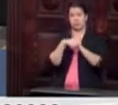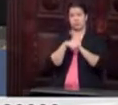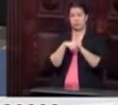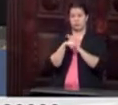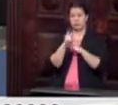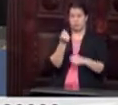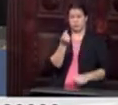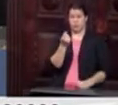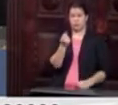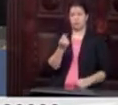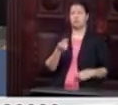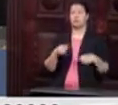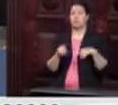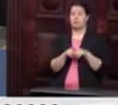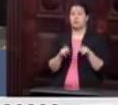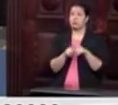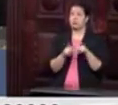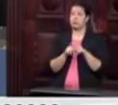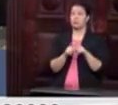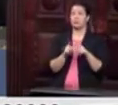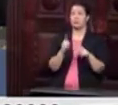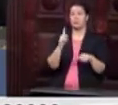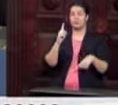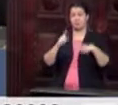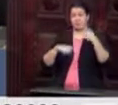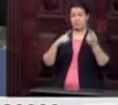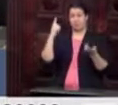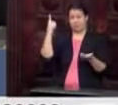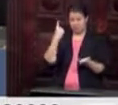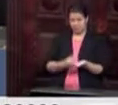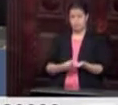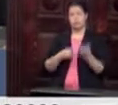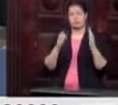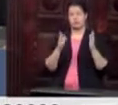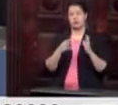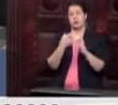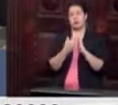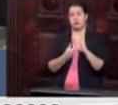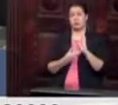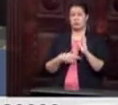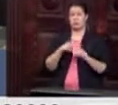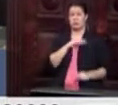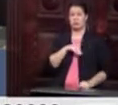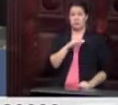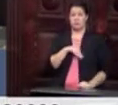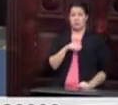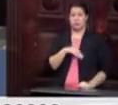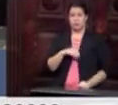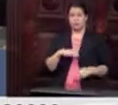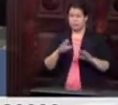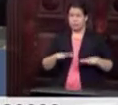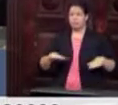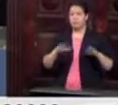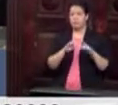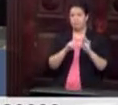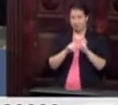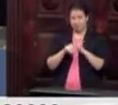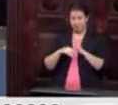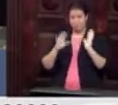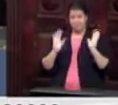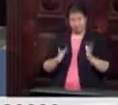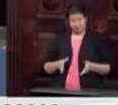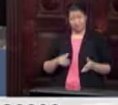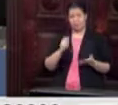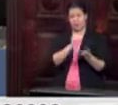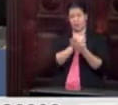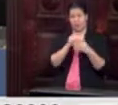apenas após o acerto e a regularização dos salários dos servidores públicos do Estado